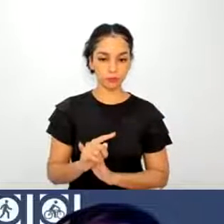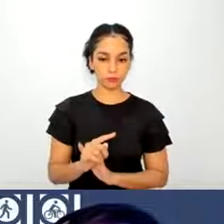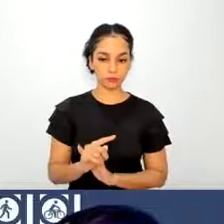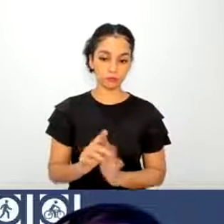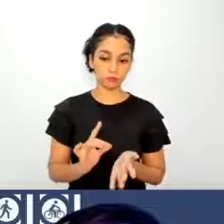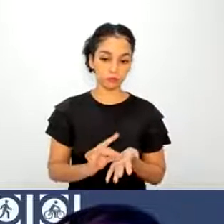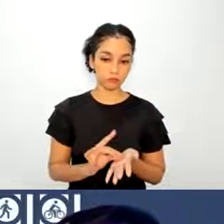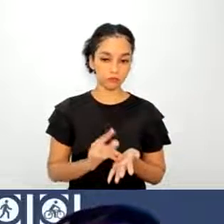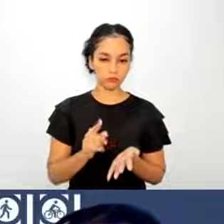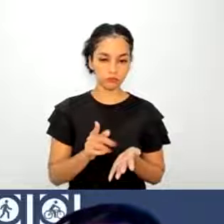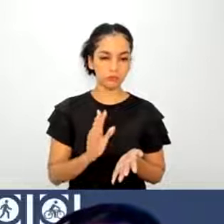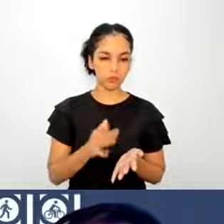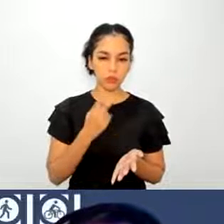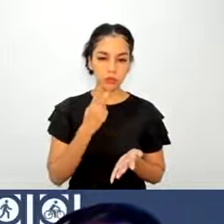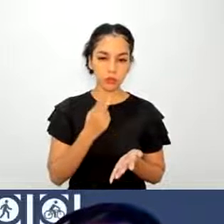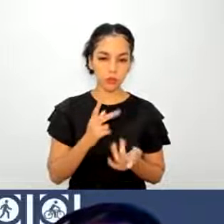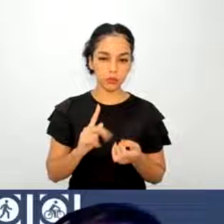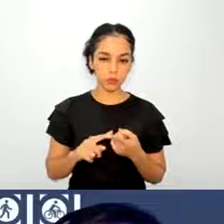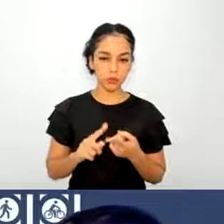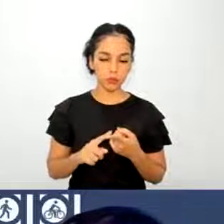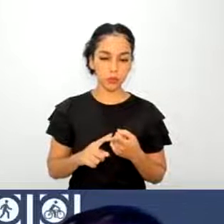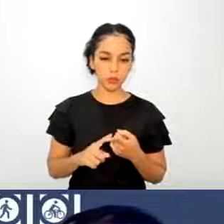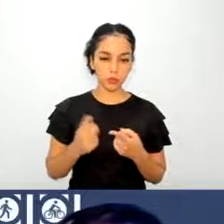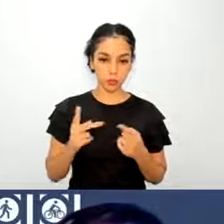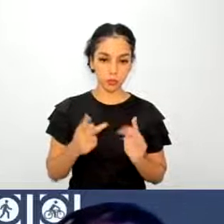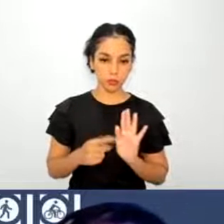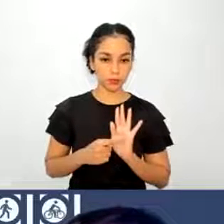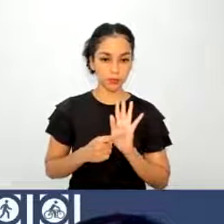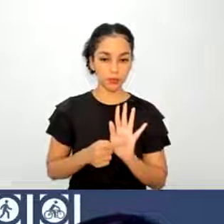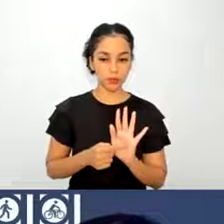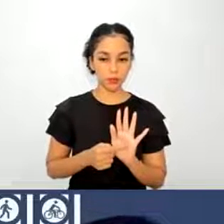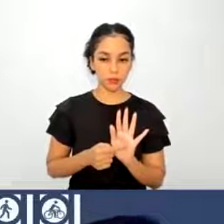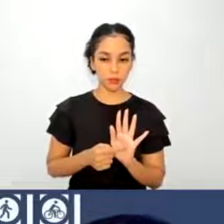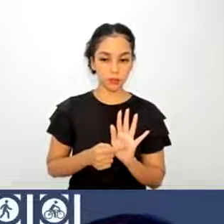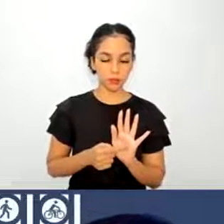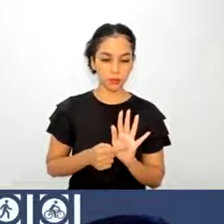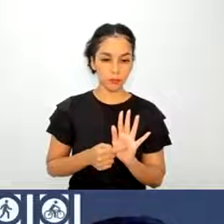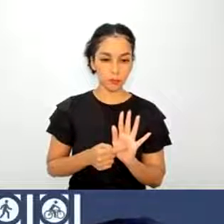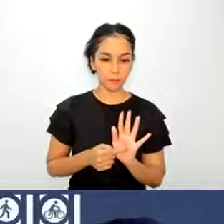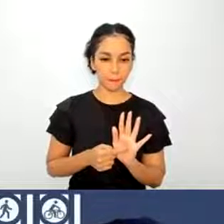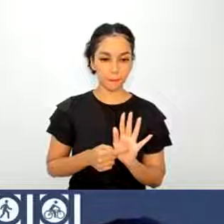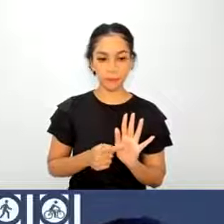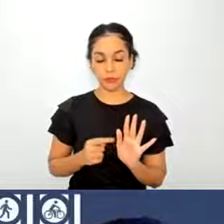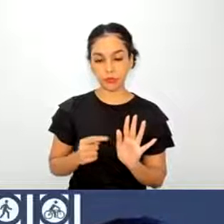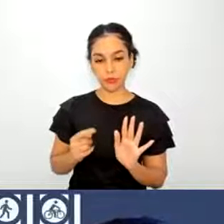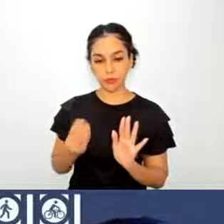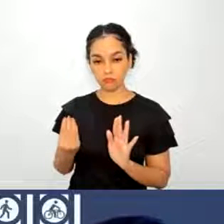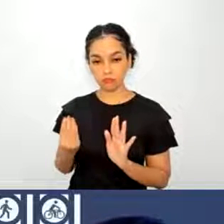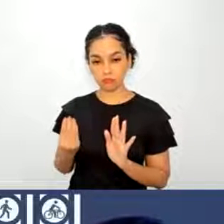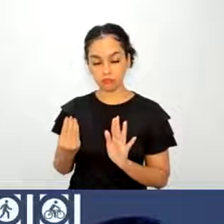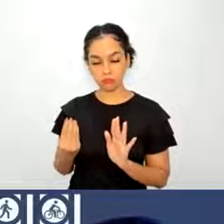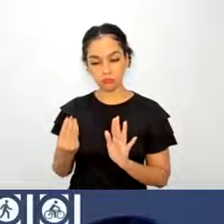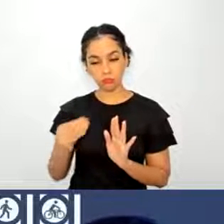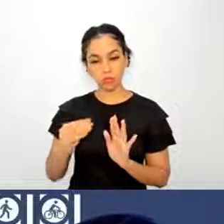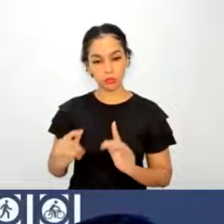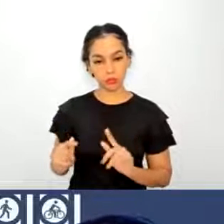verdade você até comentou mesmo, né, na sua apresentação, de que a implantação, né, dessas